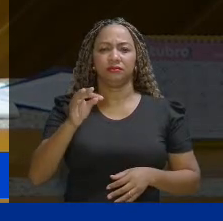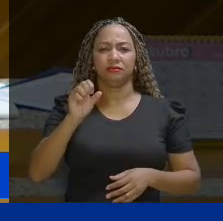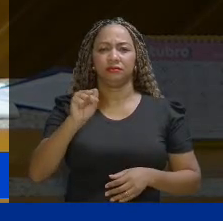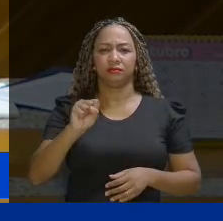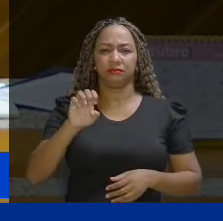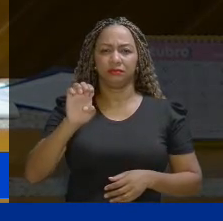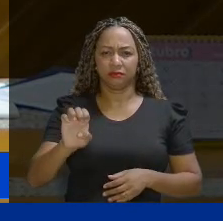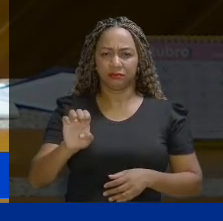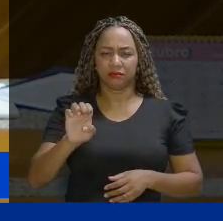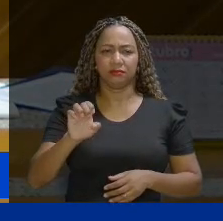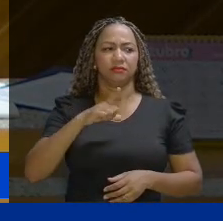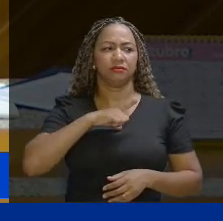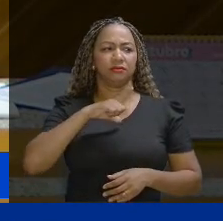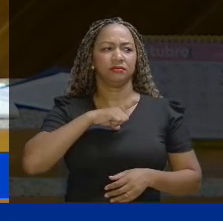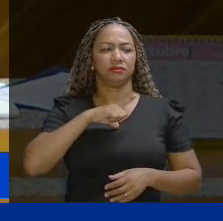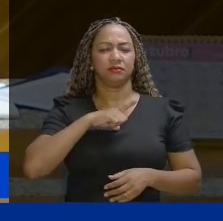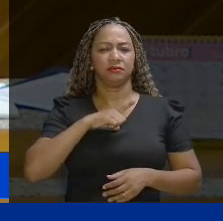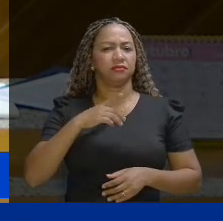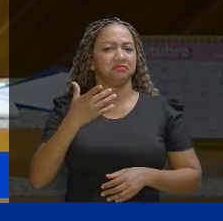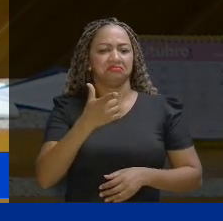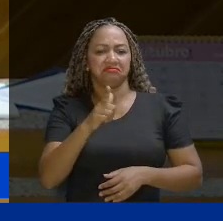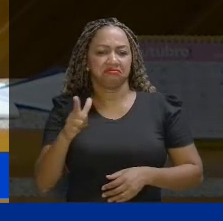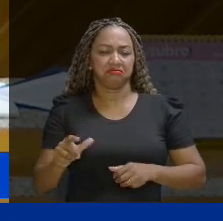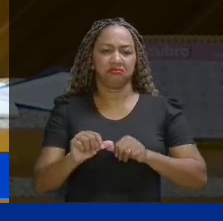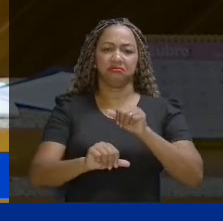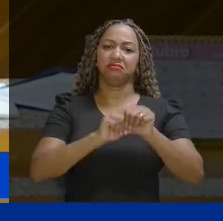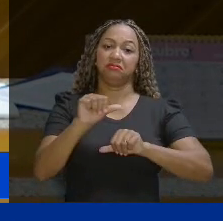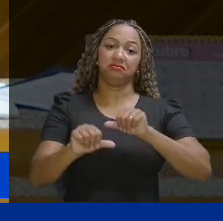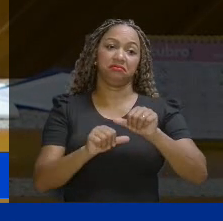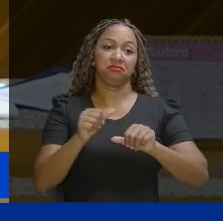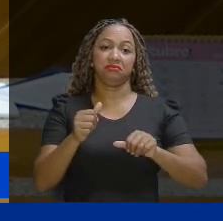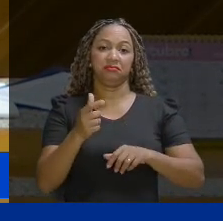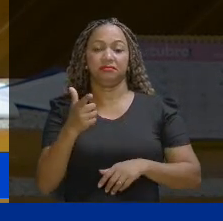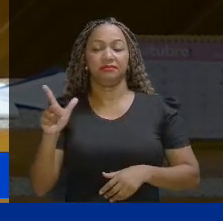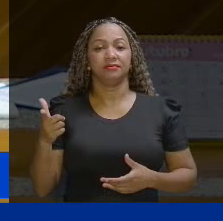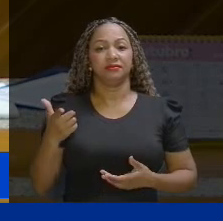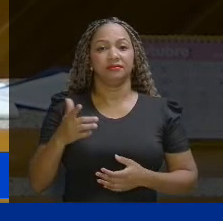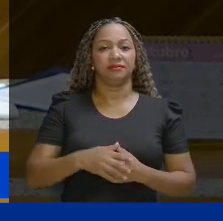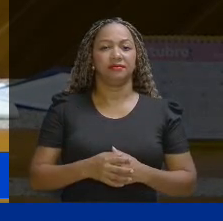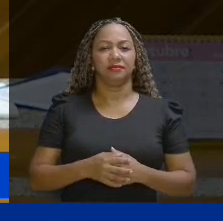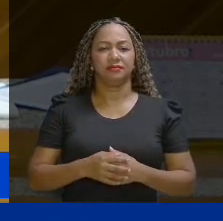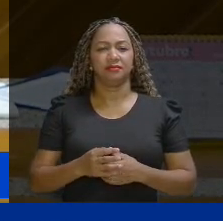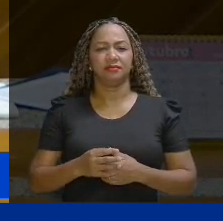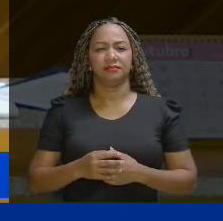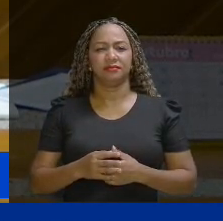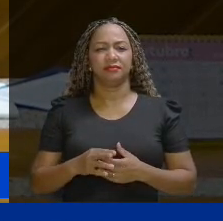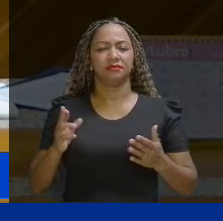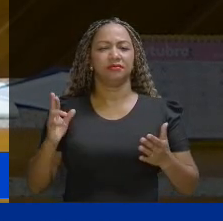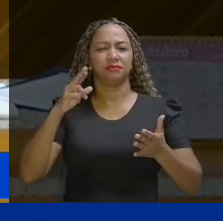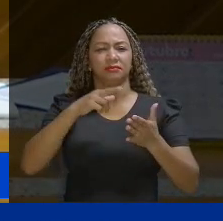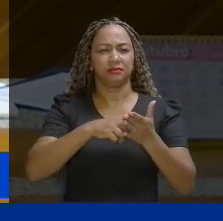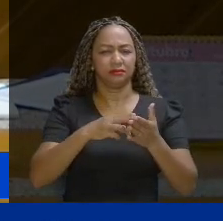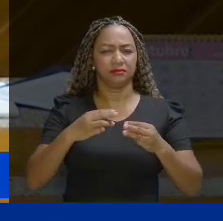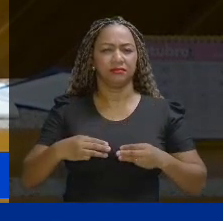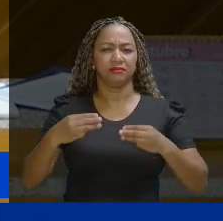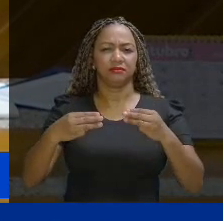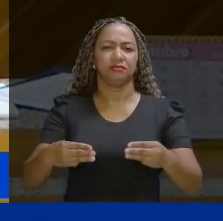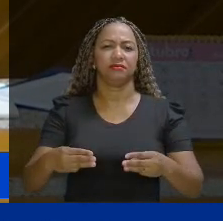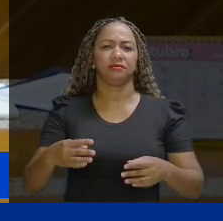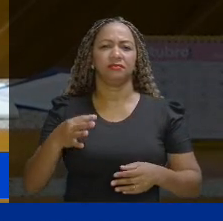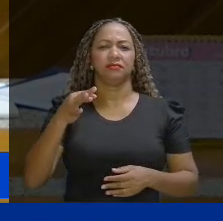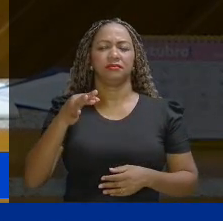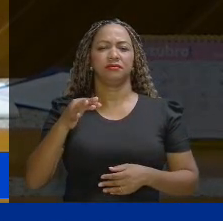TSE, não sei se houve mudança, mas não encontrei outros. Relatoria, o primeiro-ministro